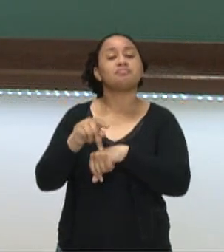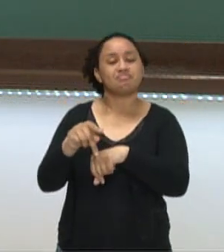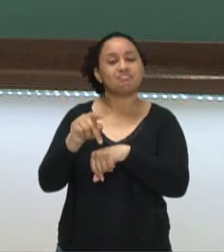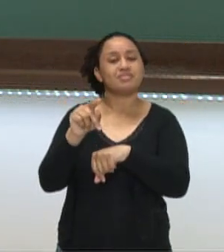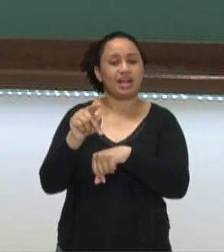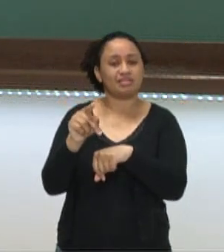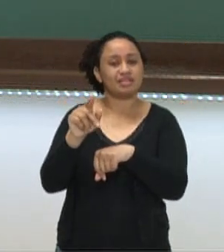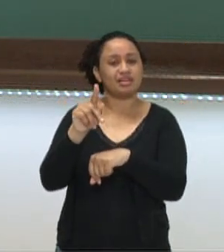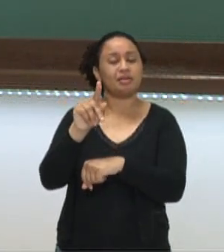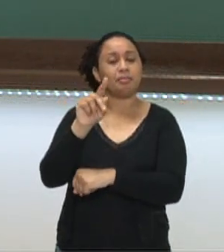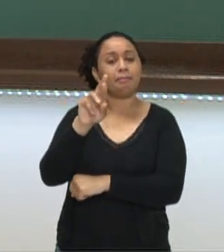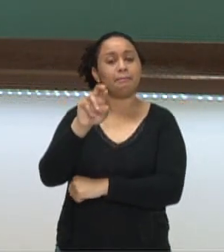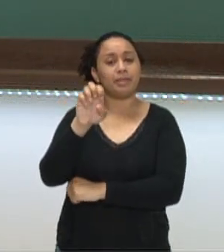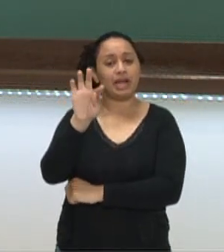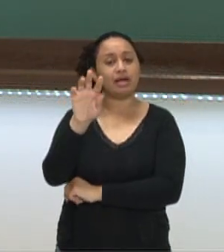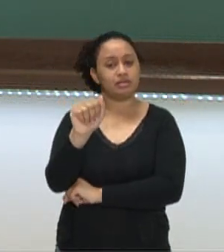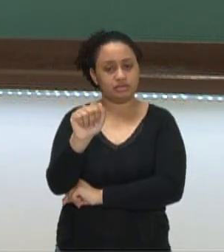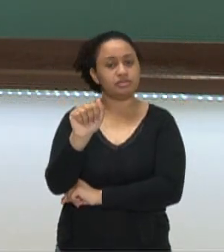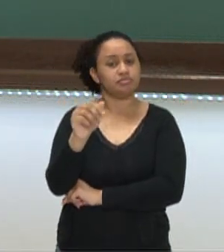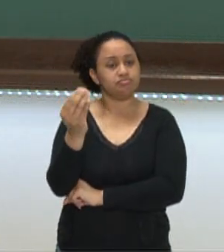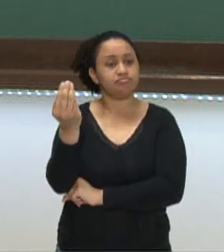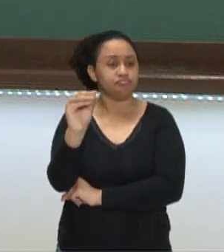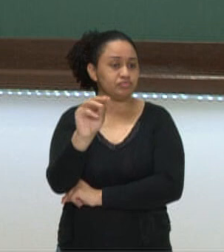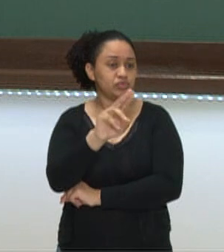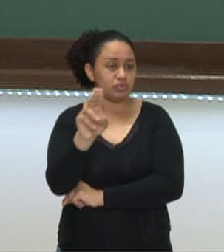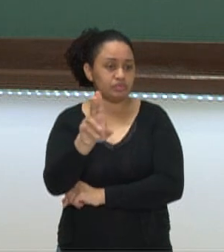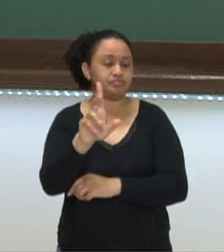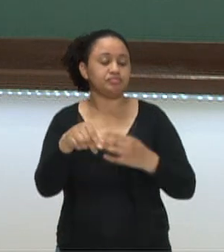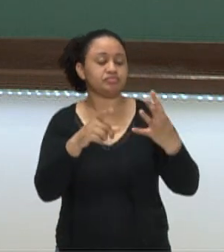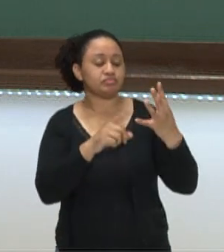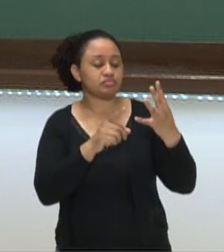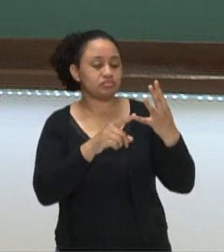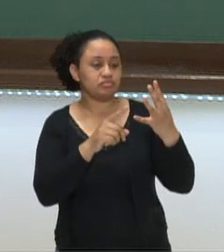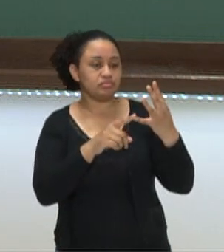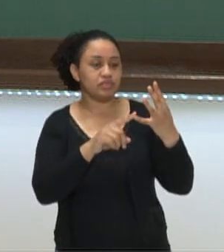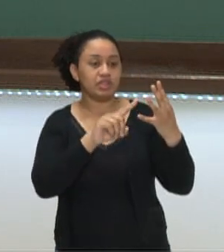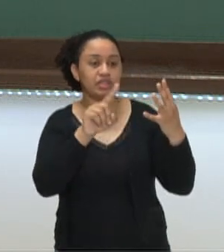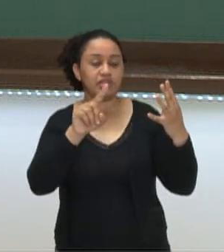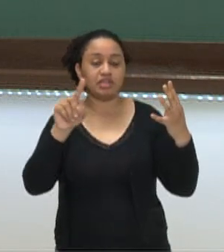então fica lá hidróxido de prata. E o último exemplo aqui,